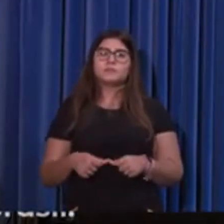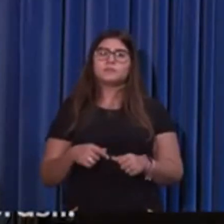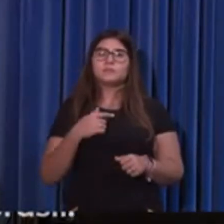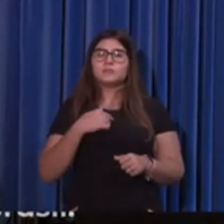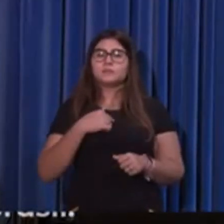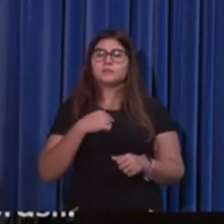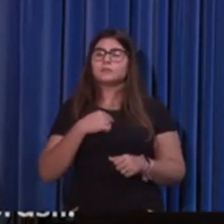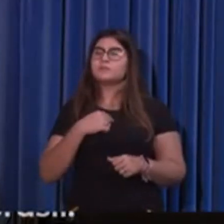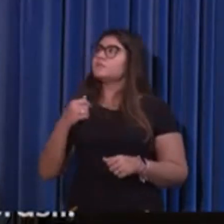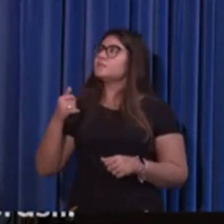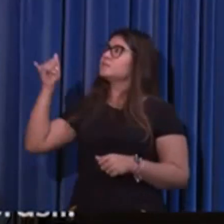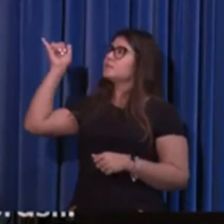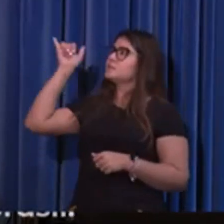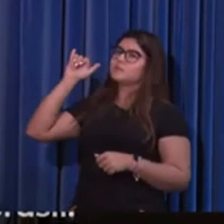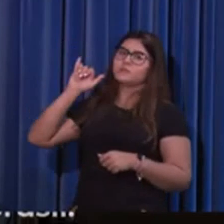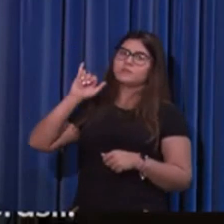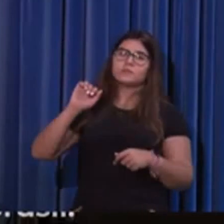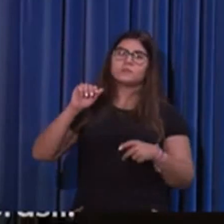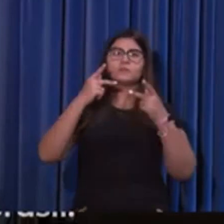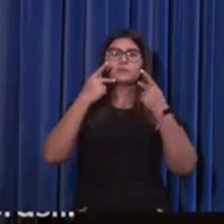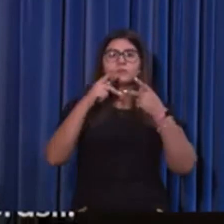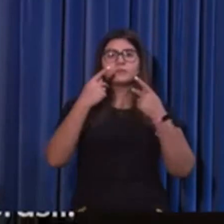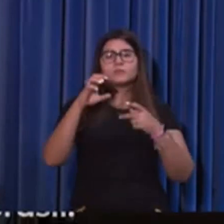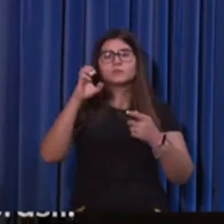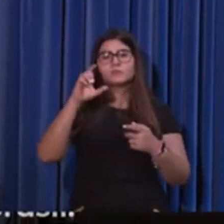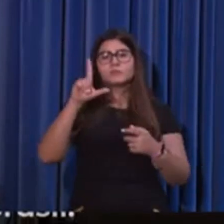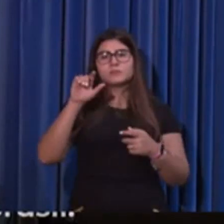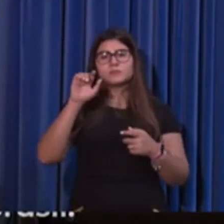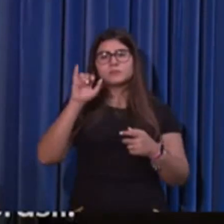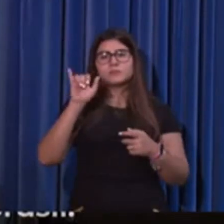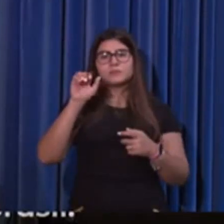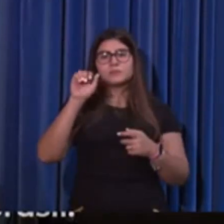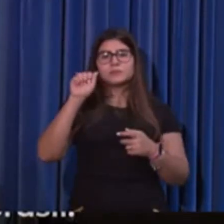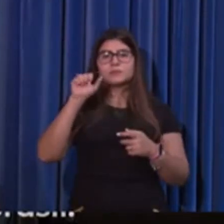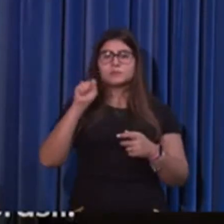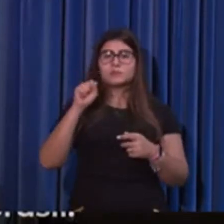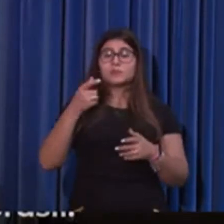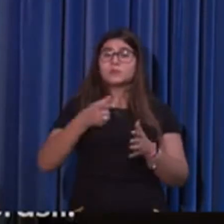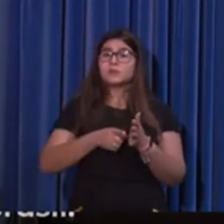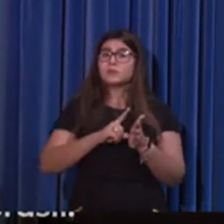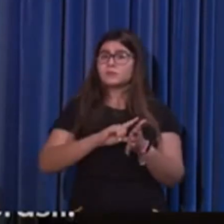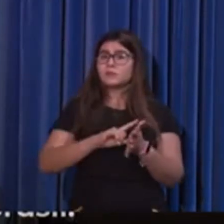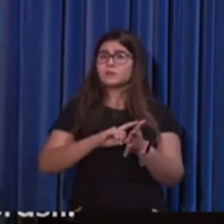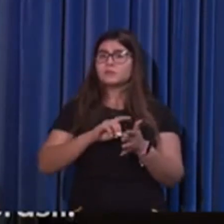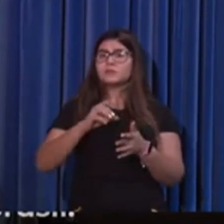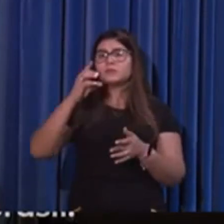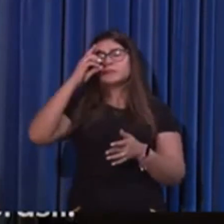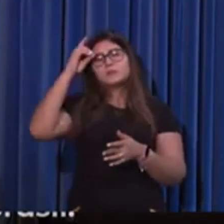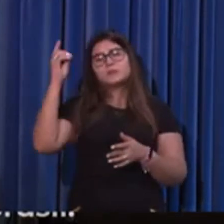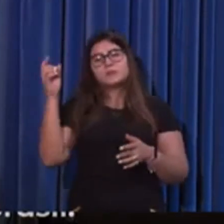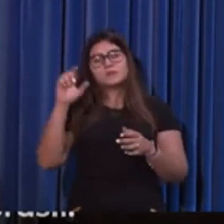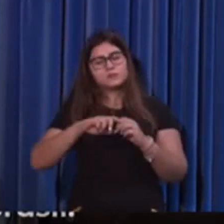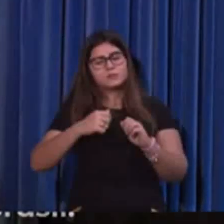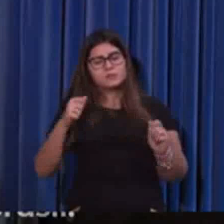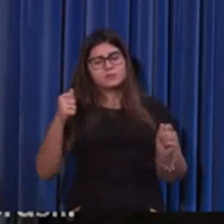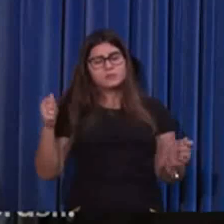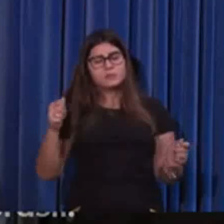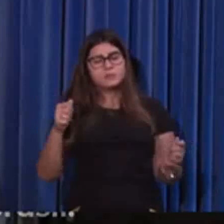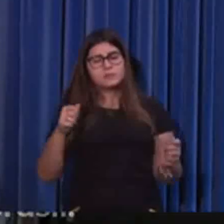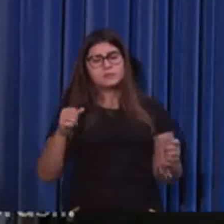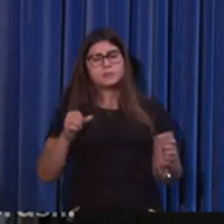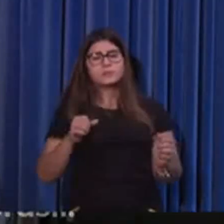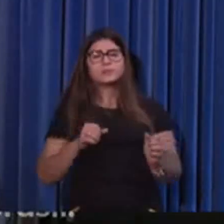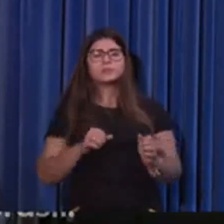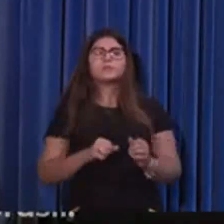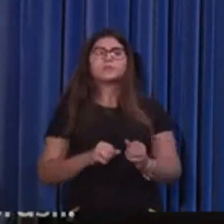vos enviarei o profeta Elias, antes que venha o grande e terrível dia do Senhor. Ele